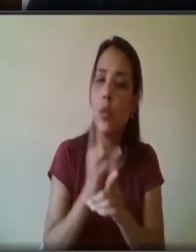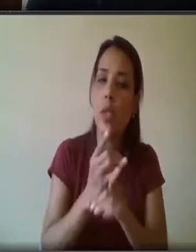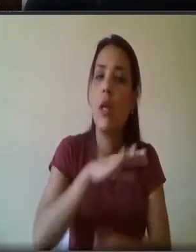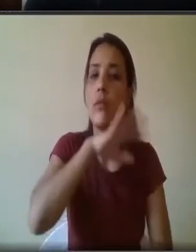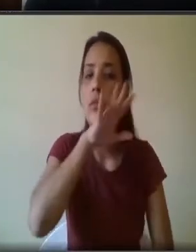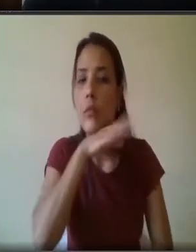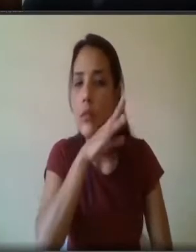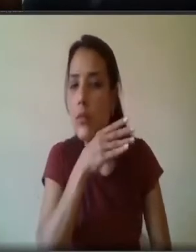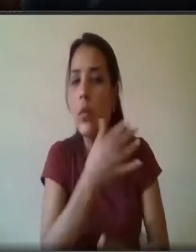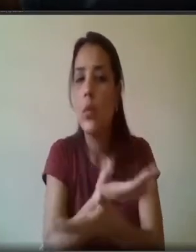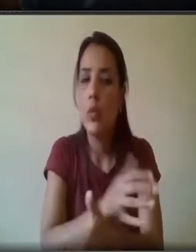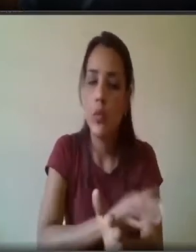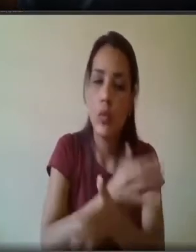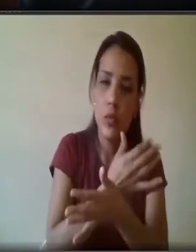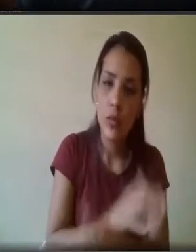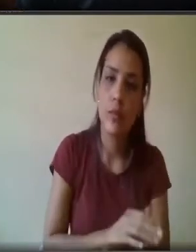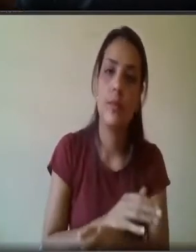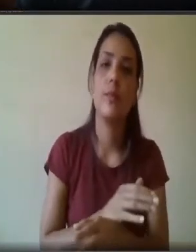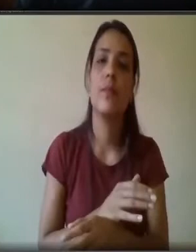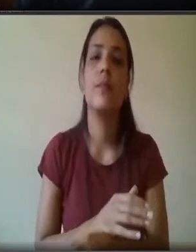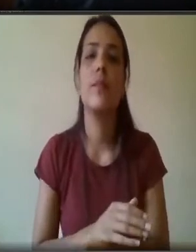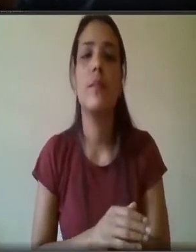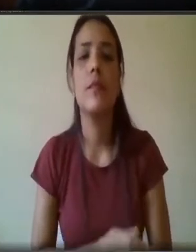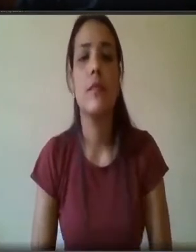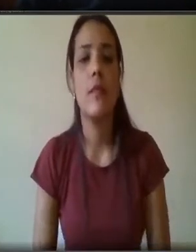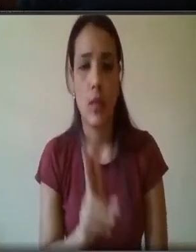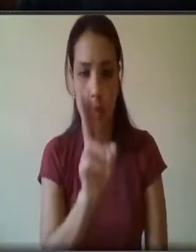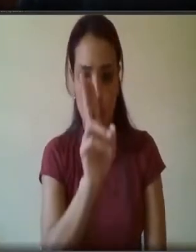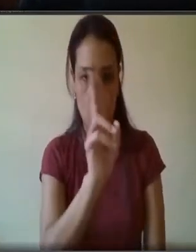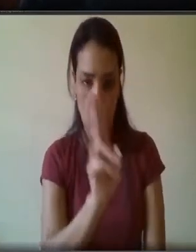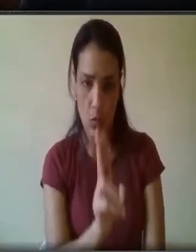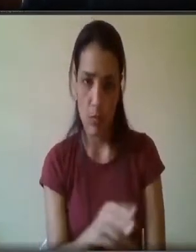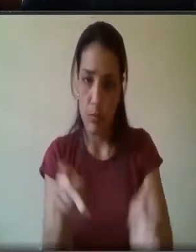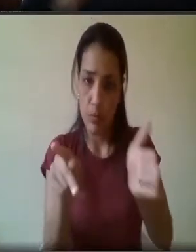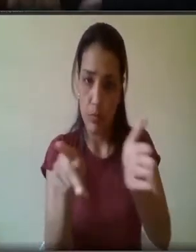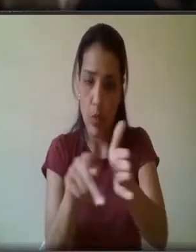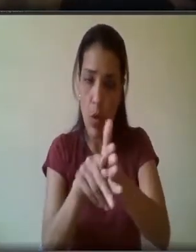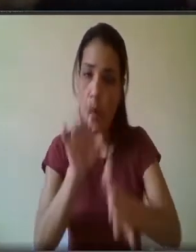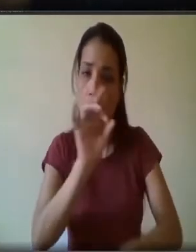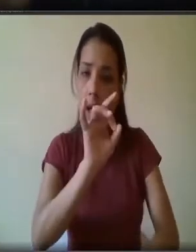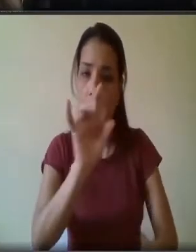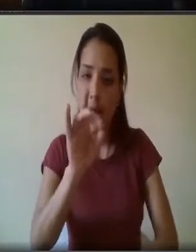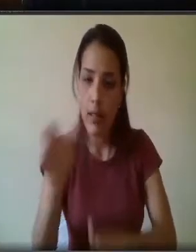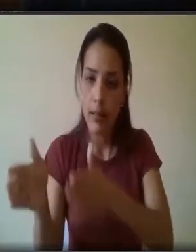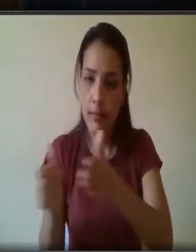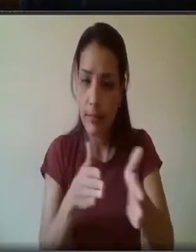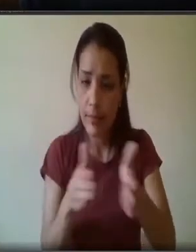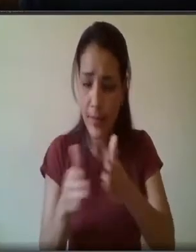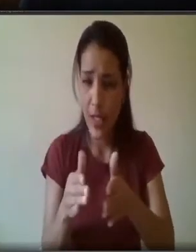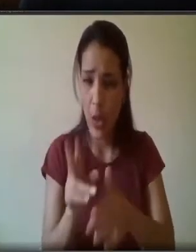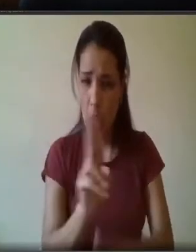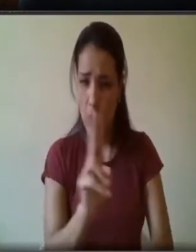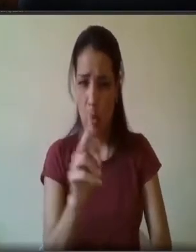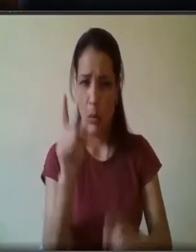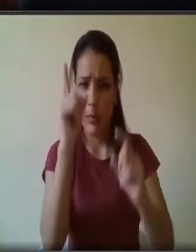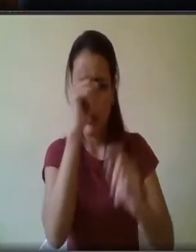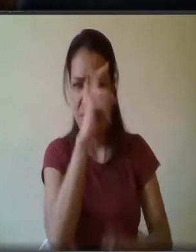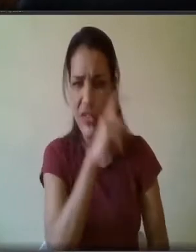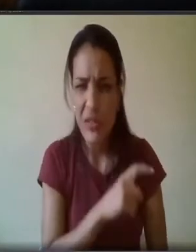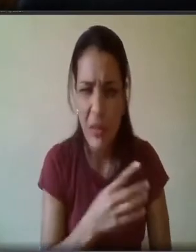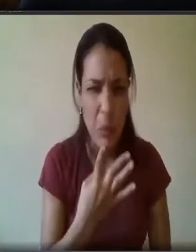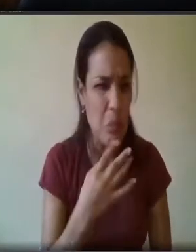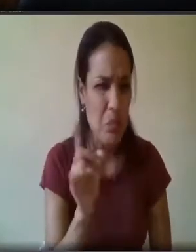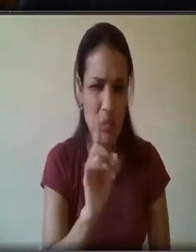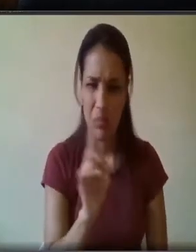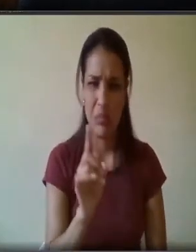Cenozoica. Perniano, Ordoviciano, Siluriano, Devoniano, não se aperreia com isso não fica preocupado em saber o